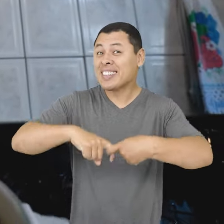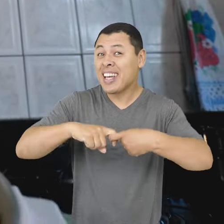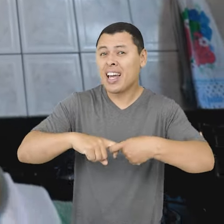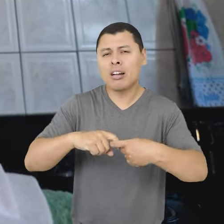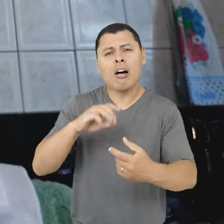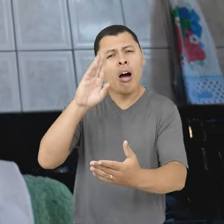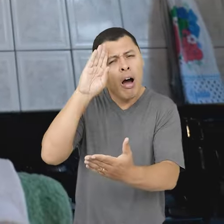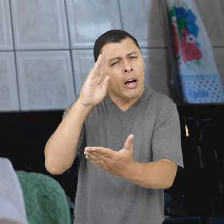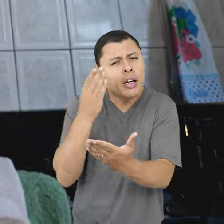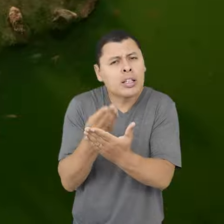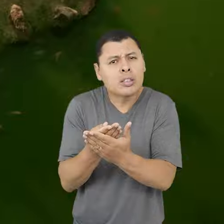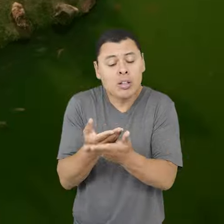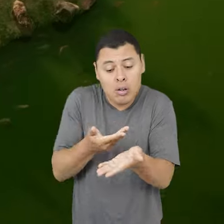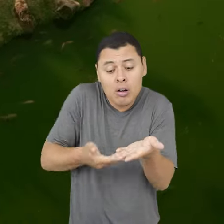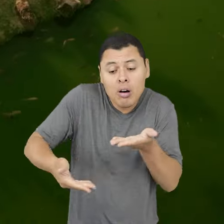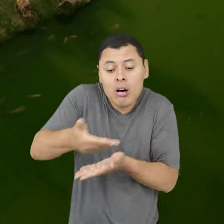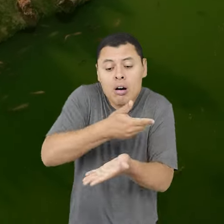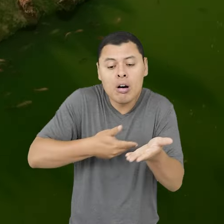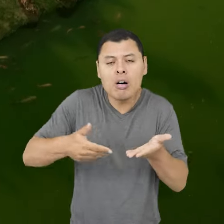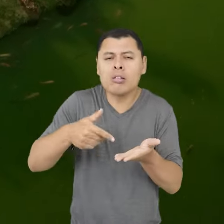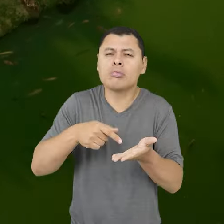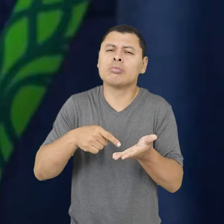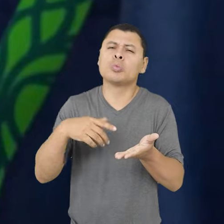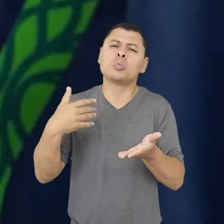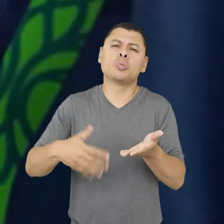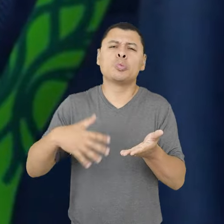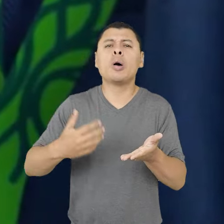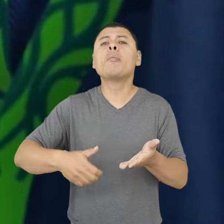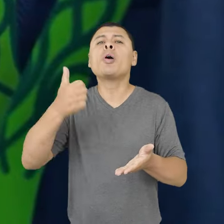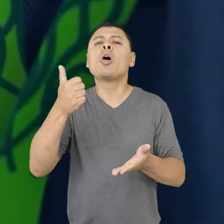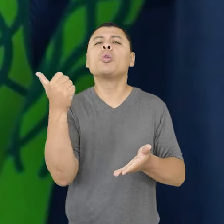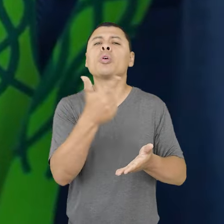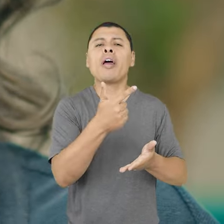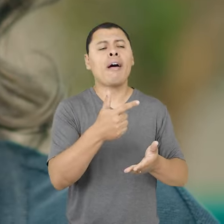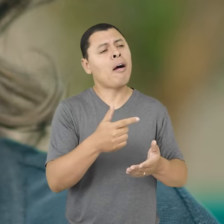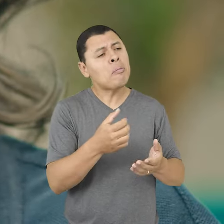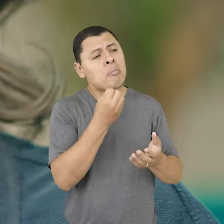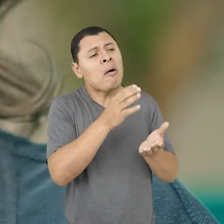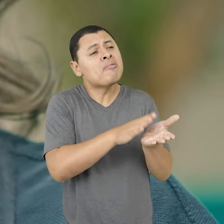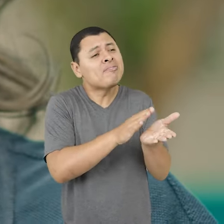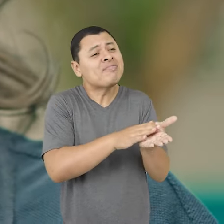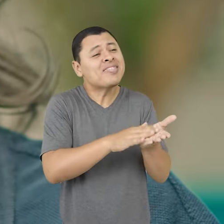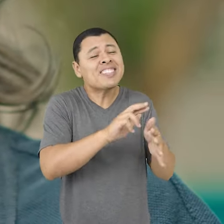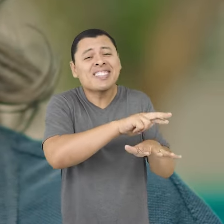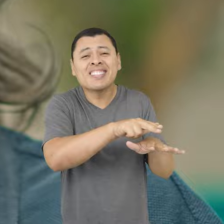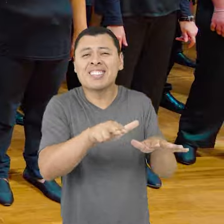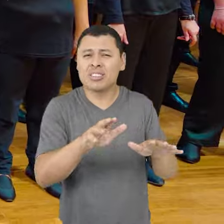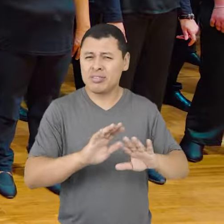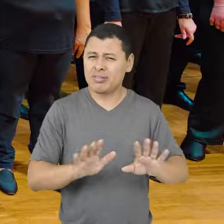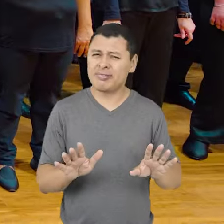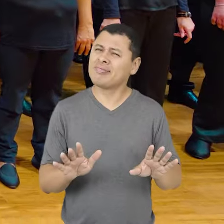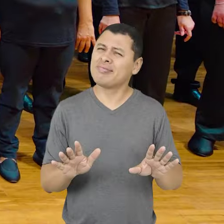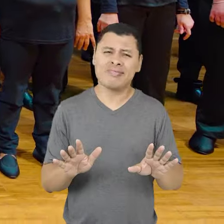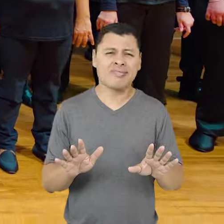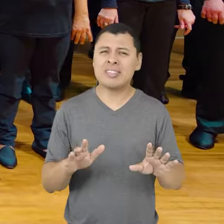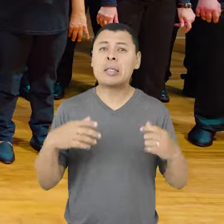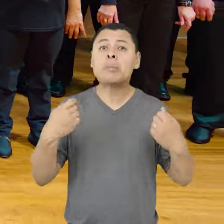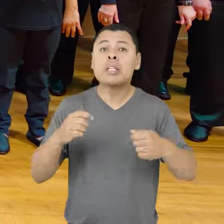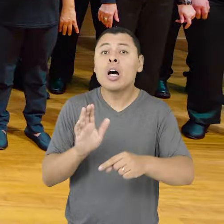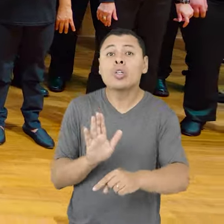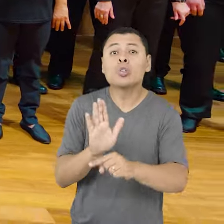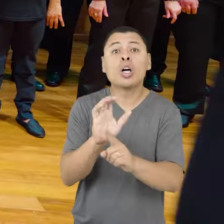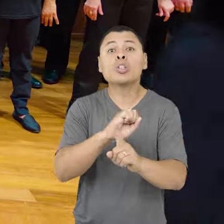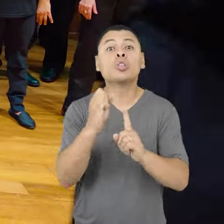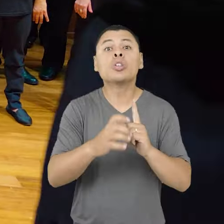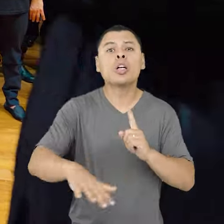Dexis, acreditamos que cooperar significa muito mais do que celebrar a diversidade. É construir o alicerce